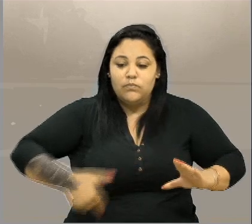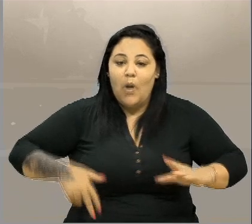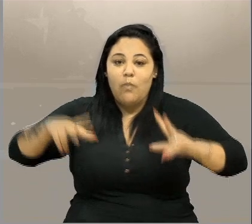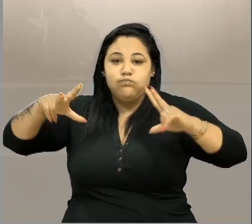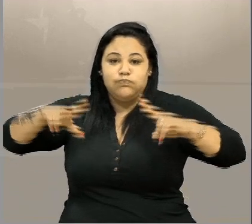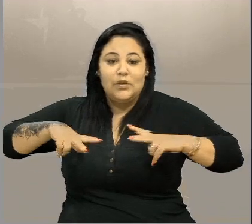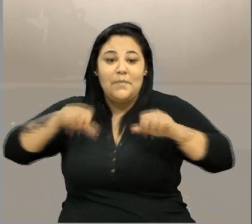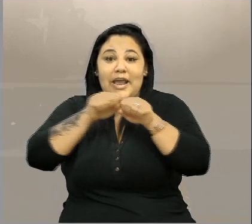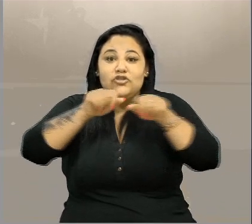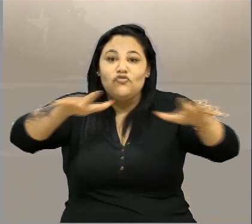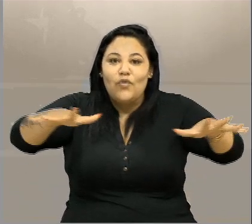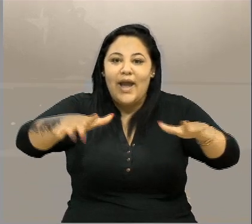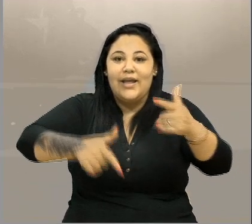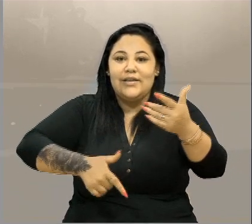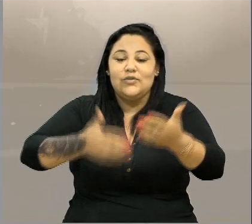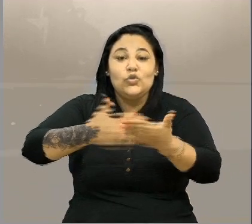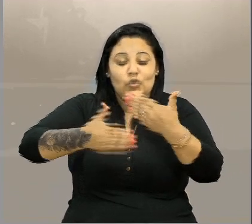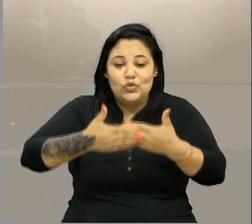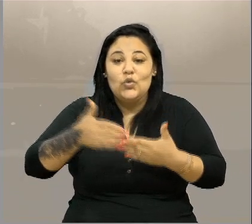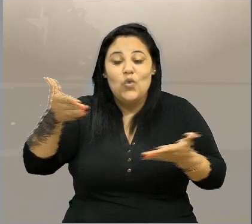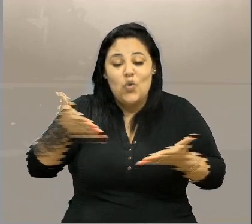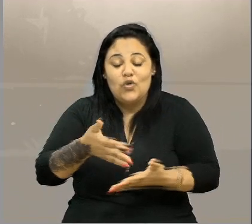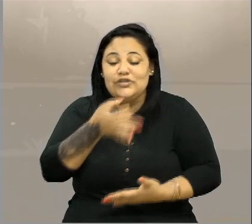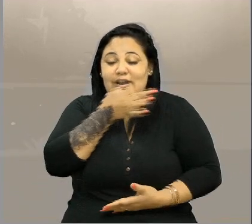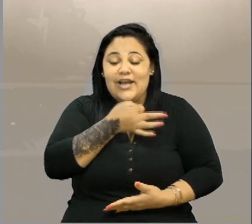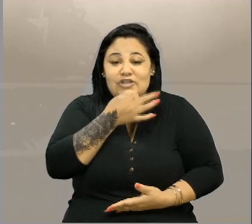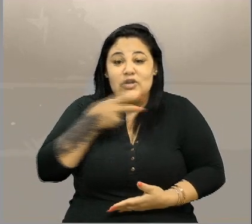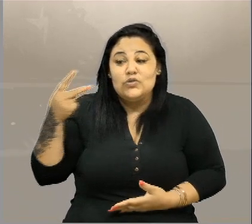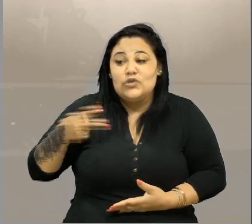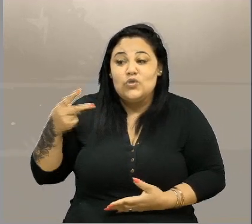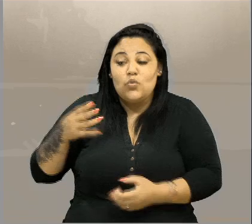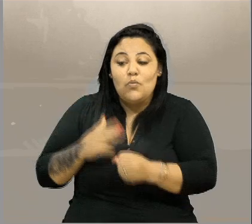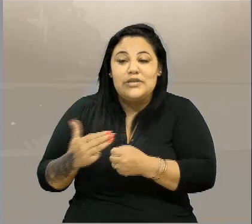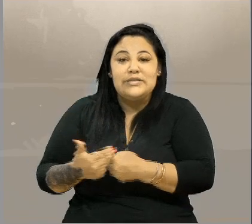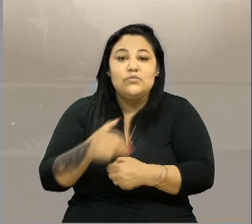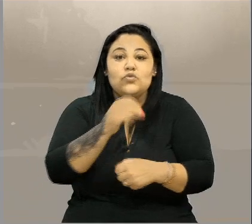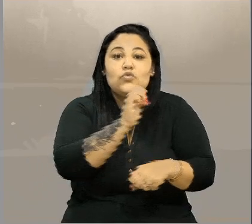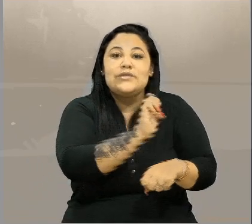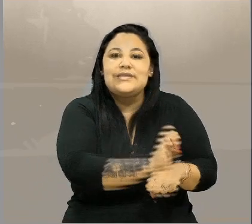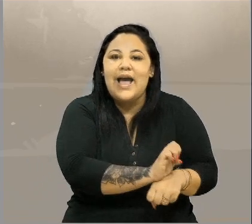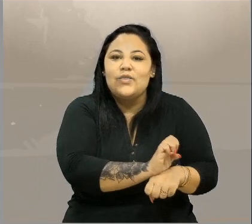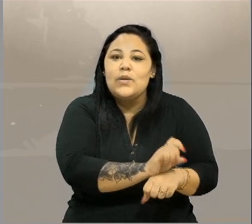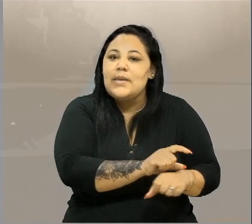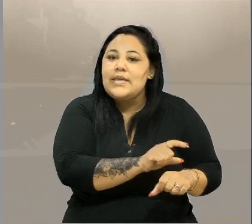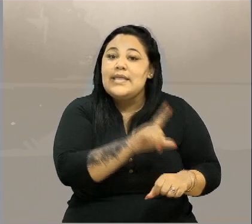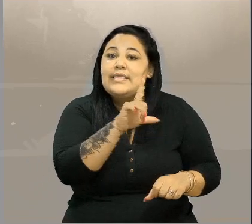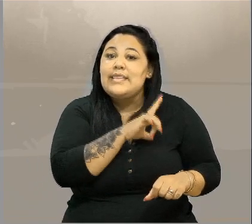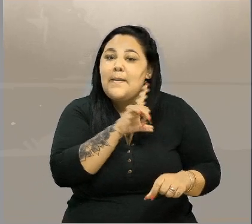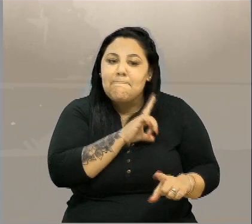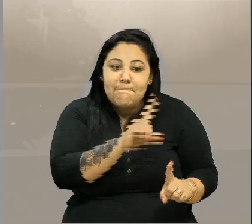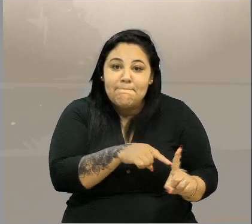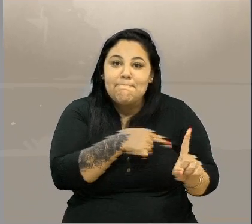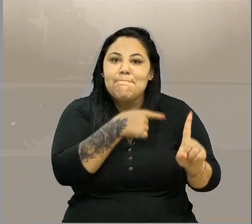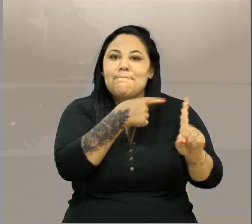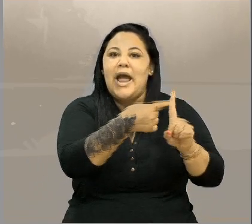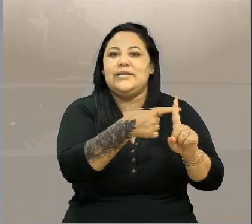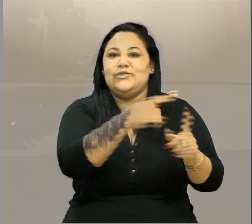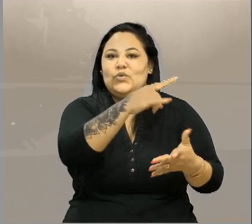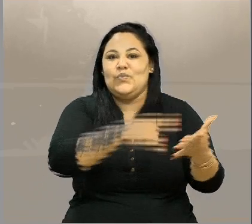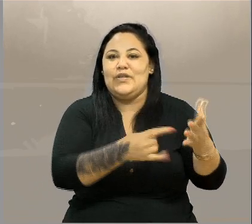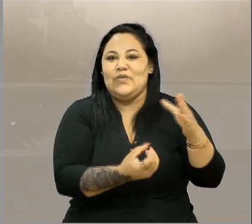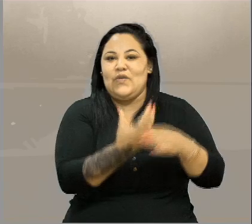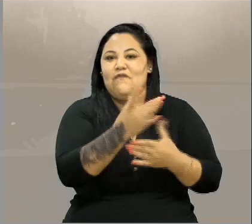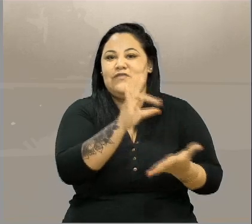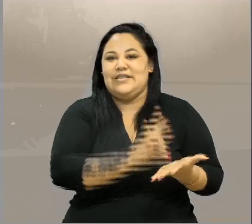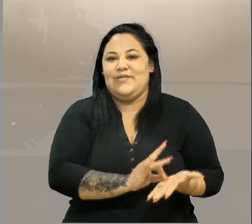dessas ações. Hoje, Caxias do Sul é o 2º município do estado que mais tem emissões de carteiras, e para nós